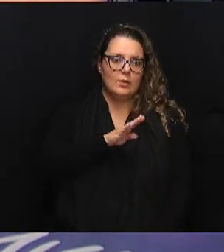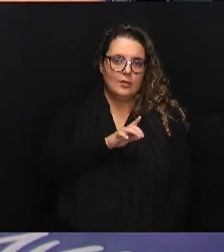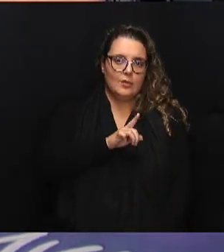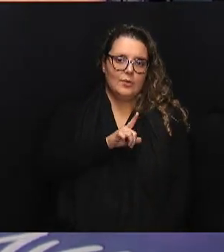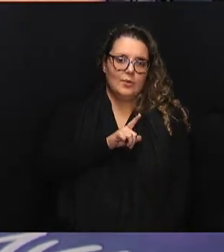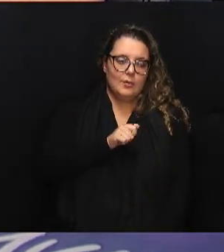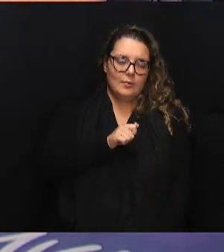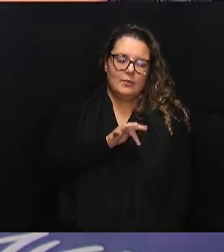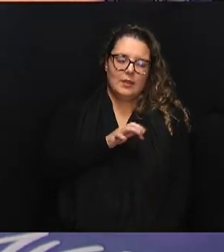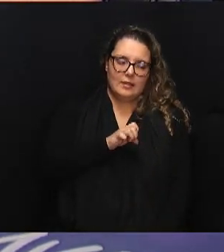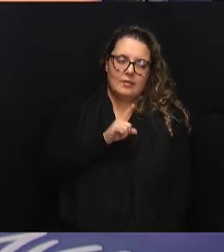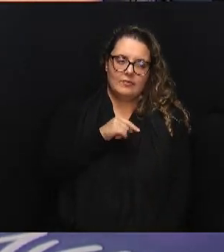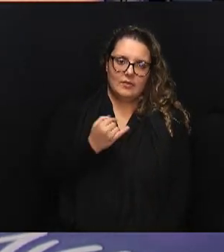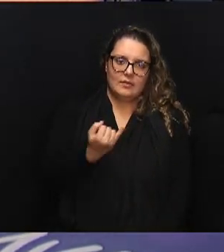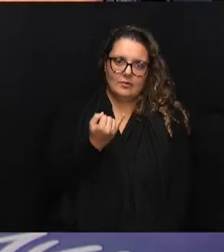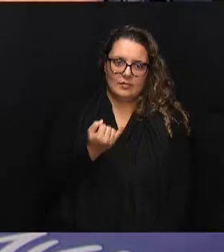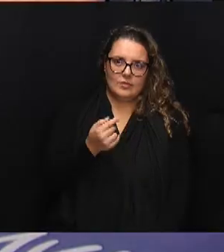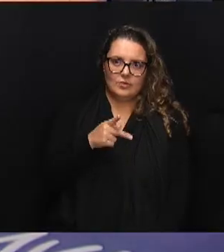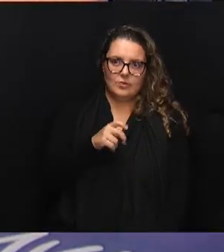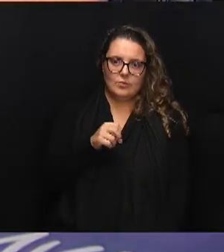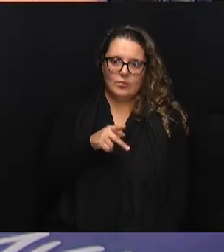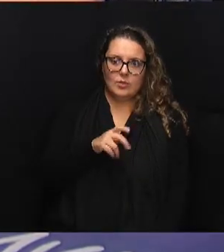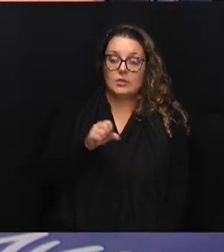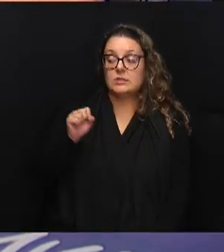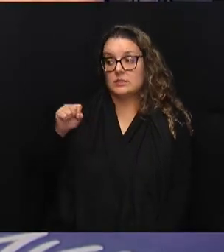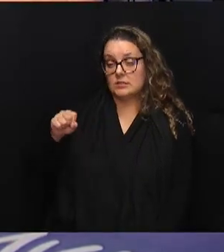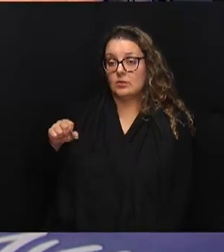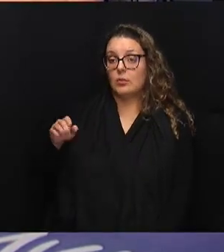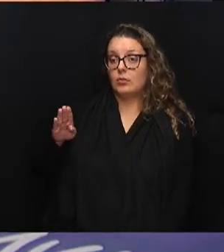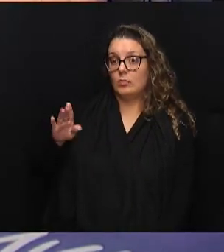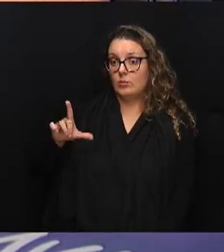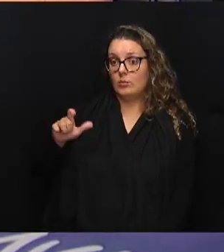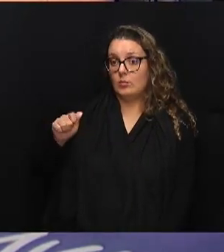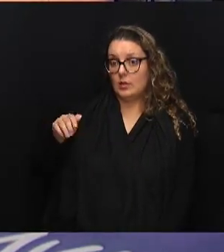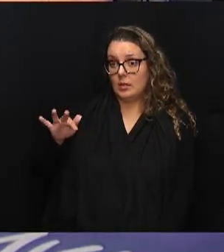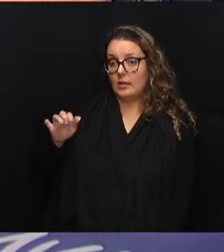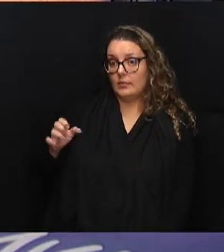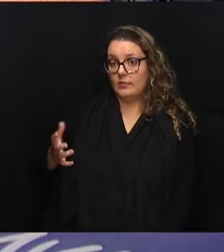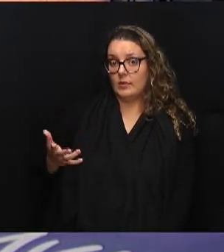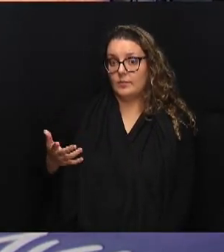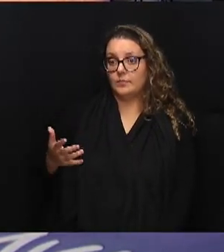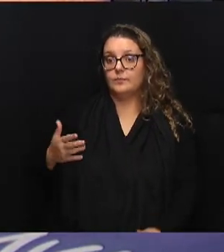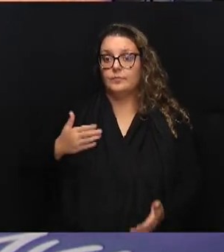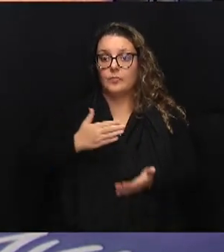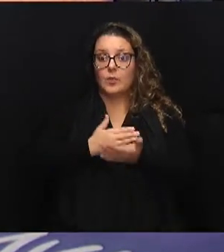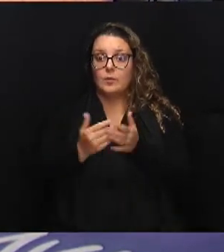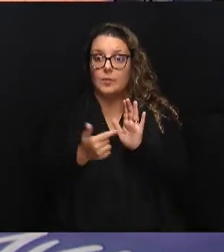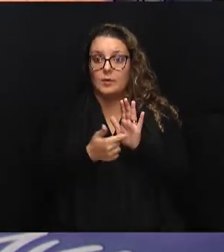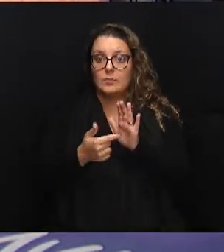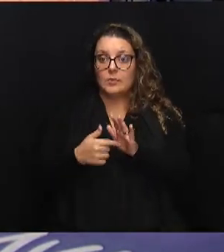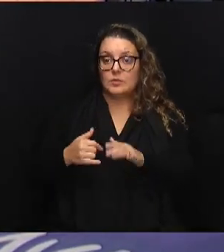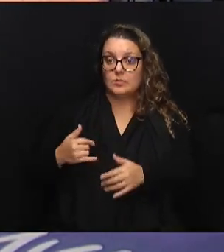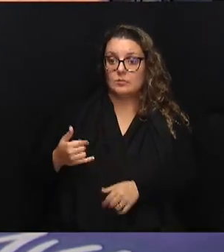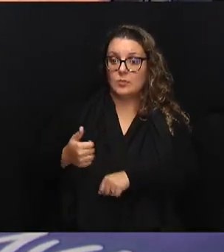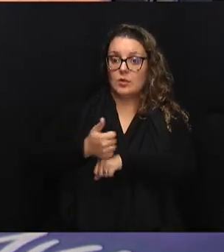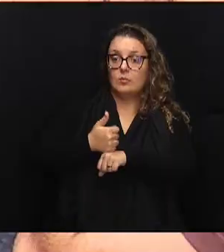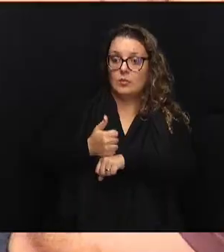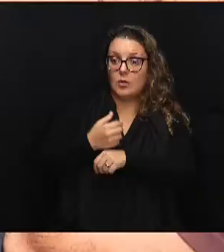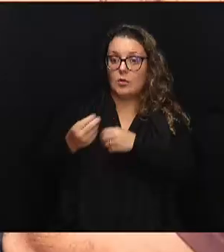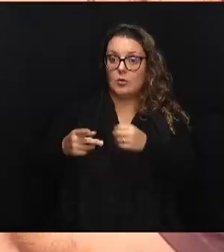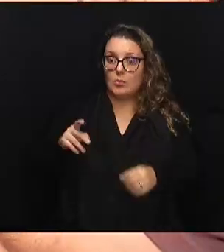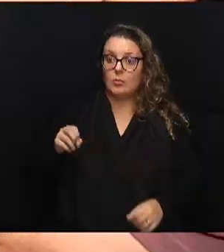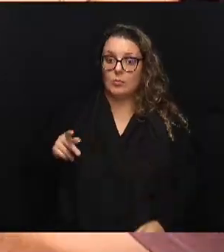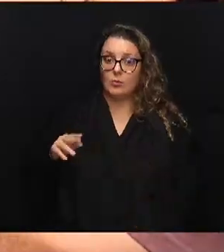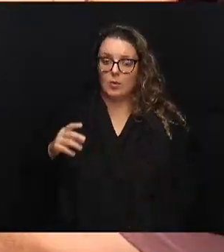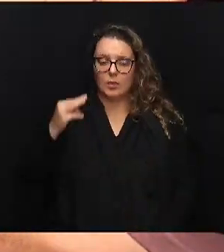é fundamental no jogo do poker, né? Sem dúvida. O blefe ele é uma das coisas que começa a mostrar para o jogador como o poker realmente é um esporte da